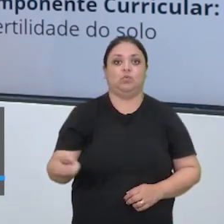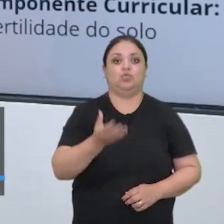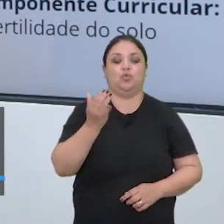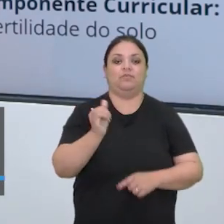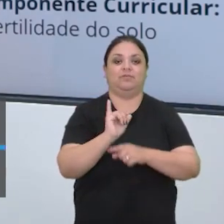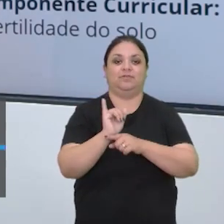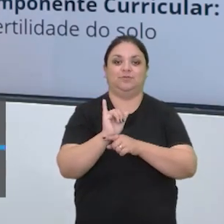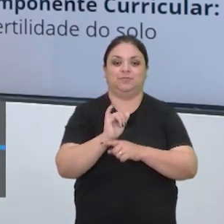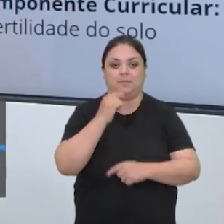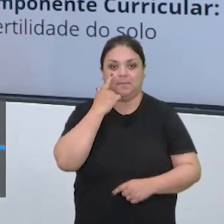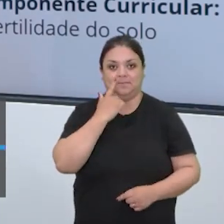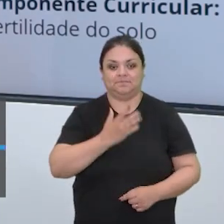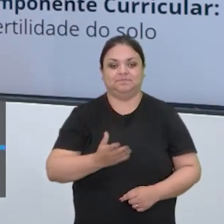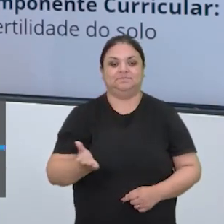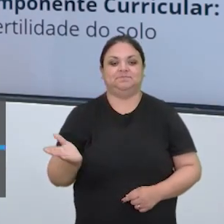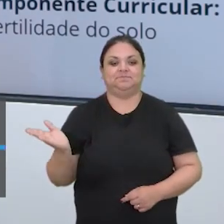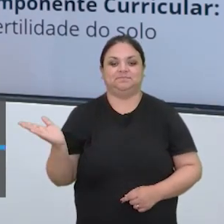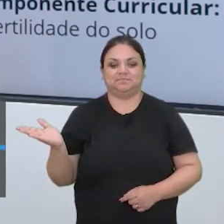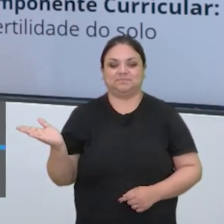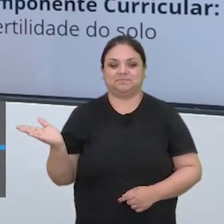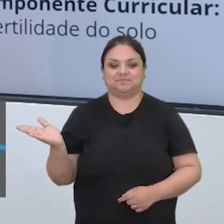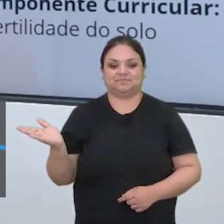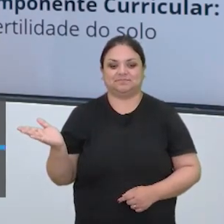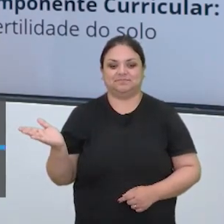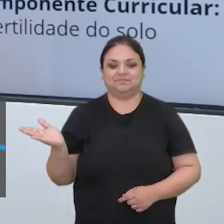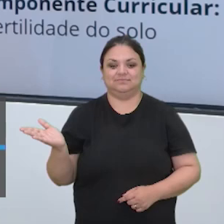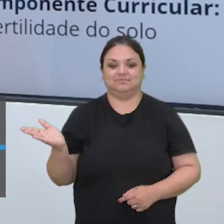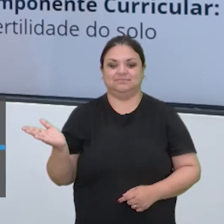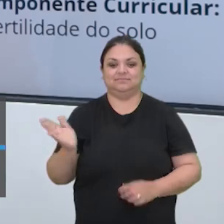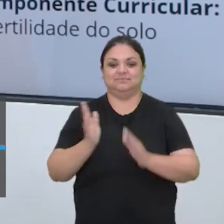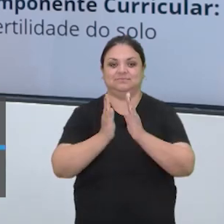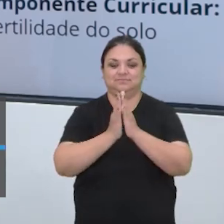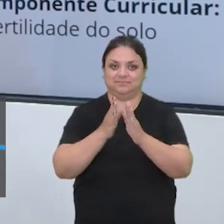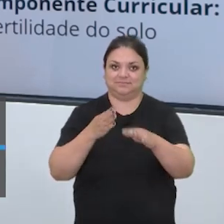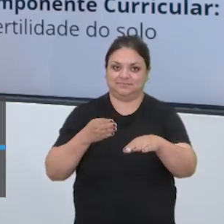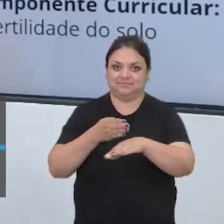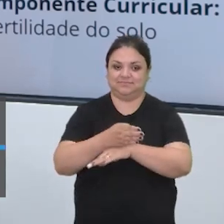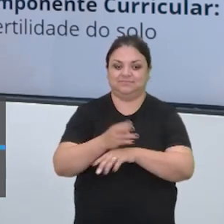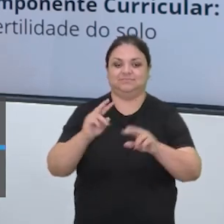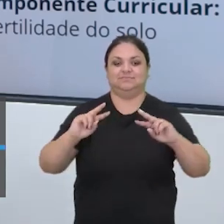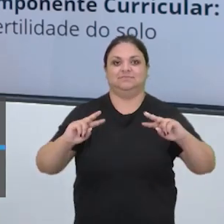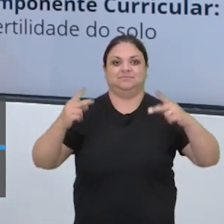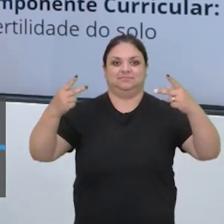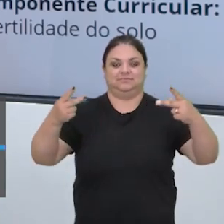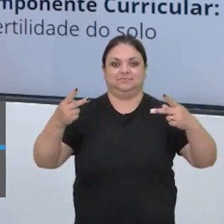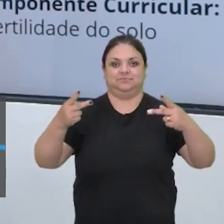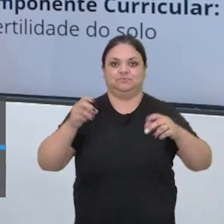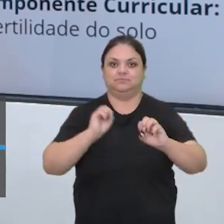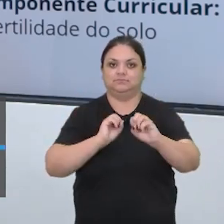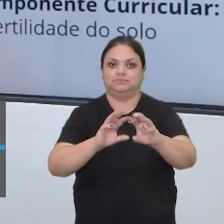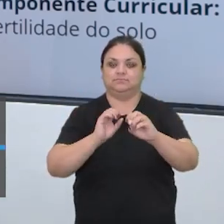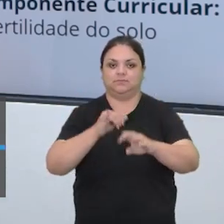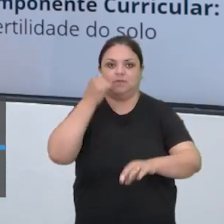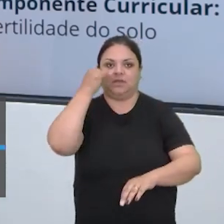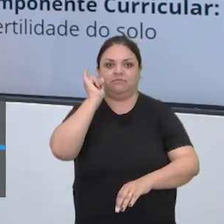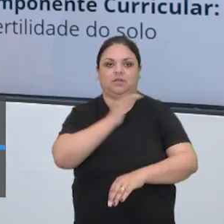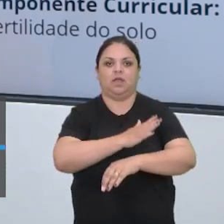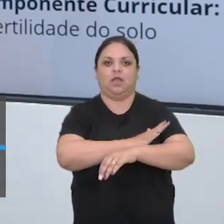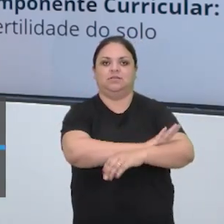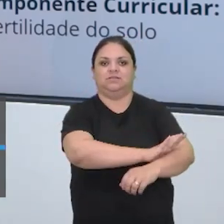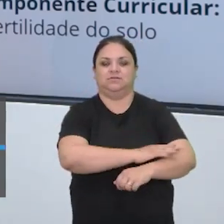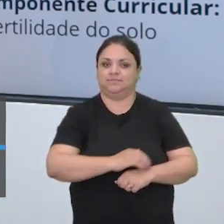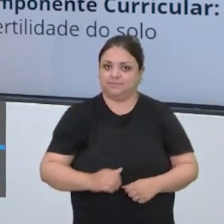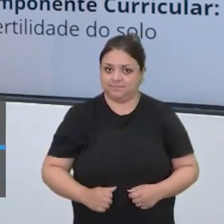Então aí vai aparecer para vocês aqui embaixo o CMSP na Educação Antirracista. Então acessem aí pelo